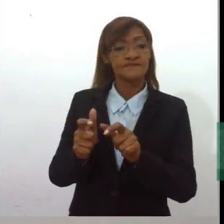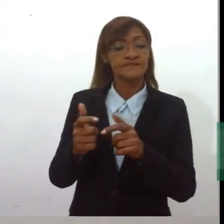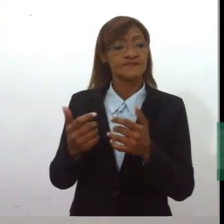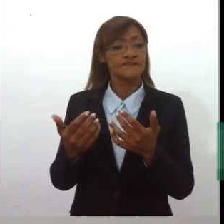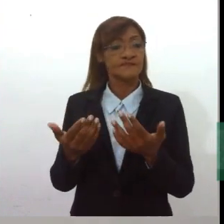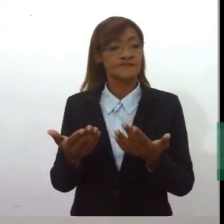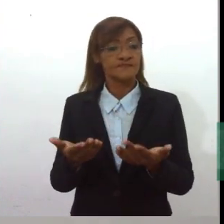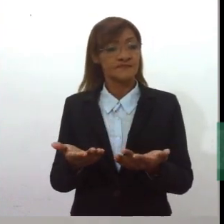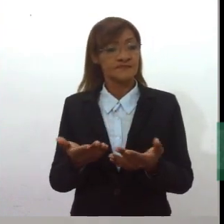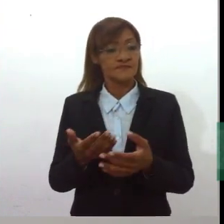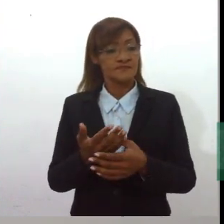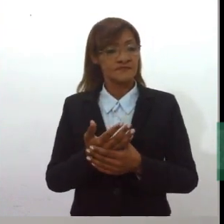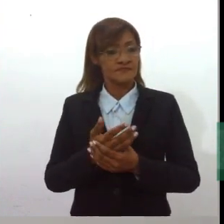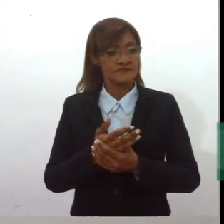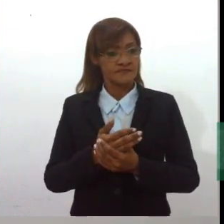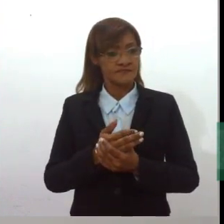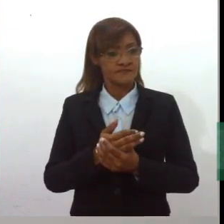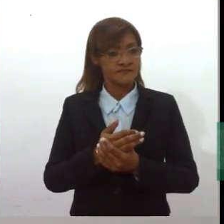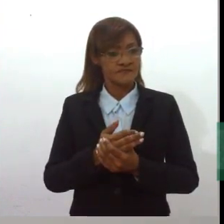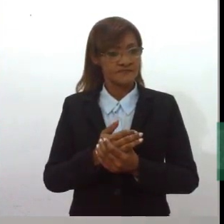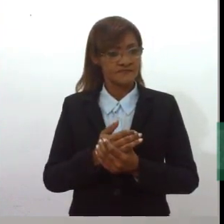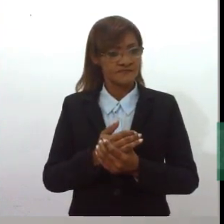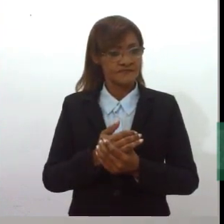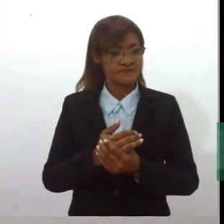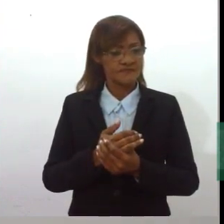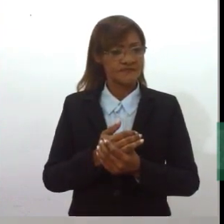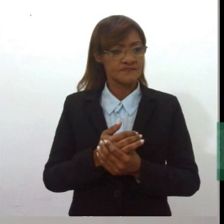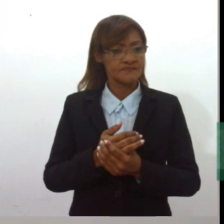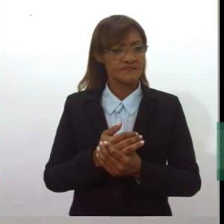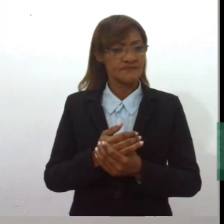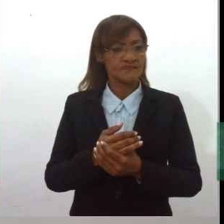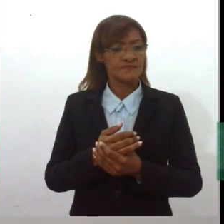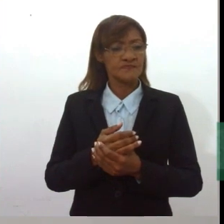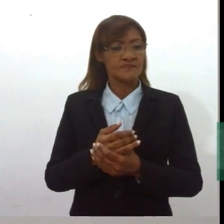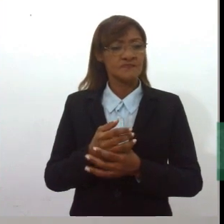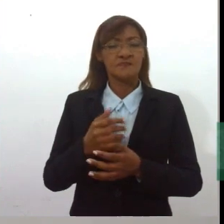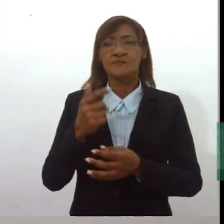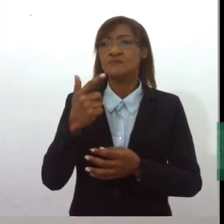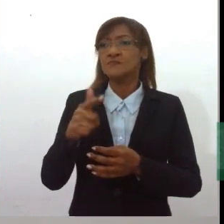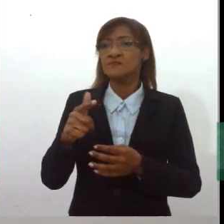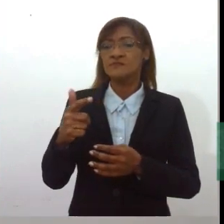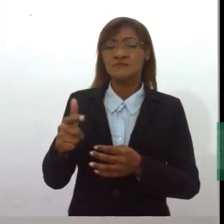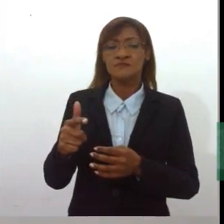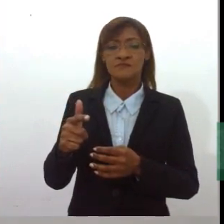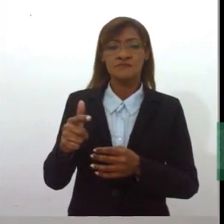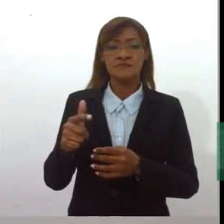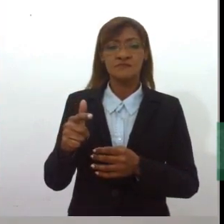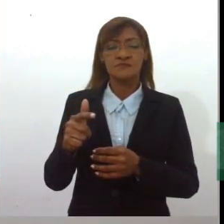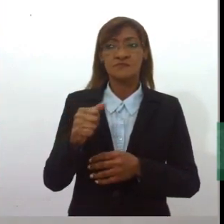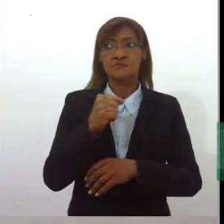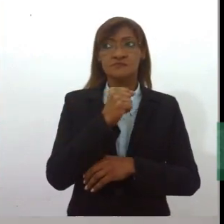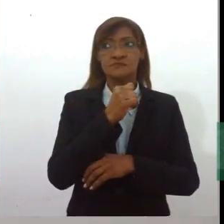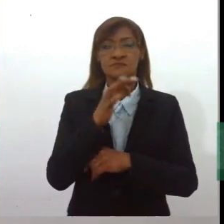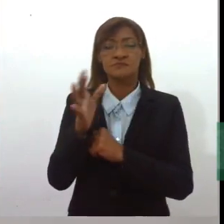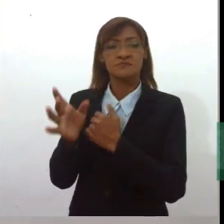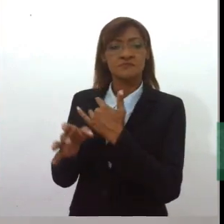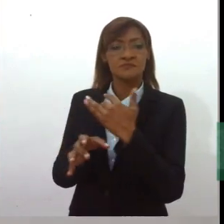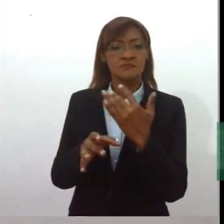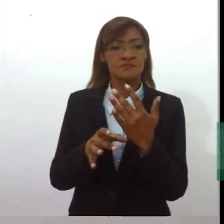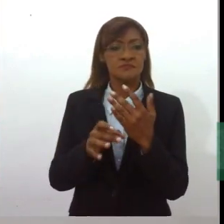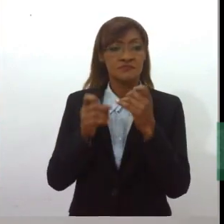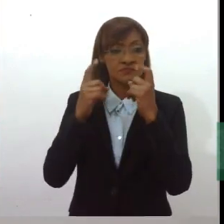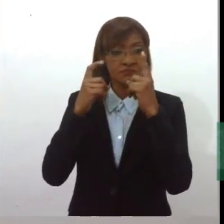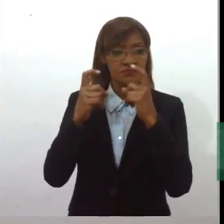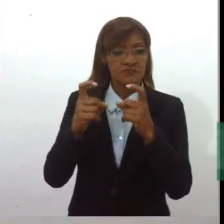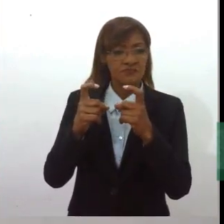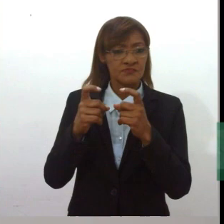mério então tem uso de veneno você não agride tanto a natureza porque quando você joga Você